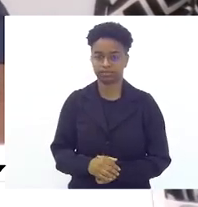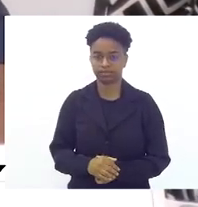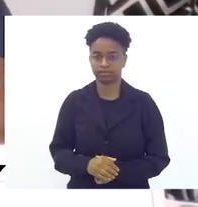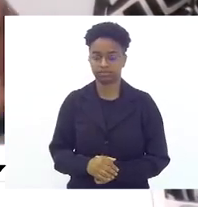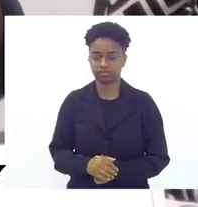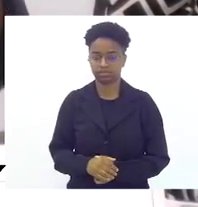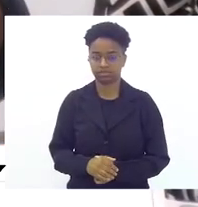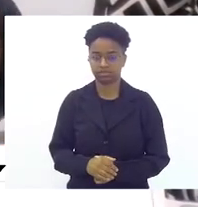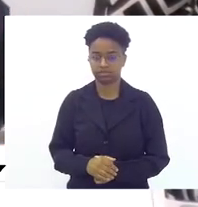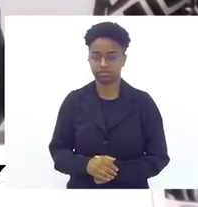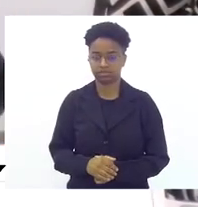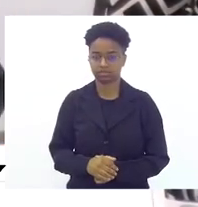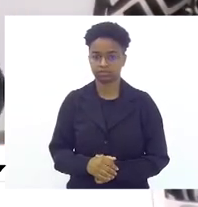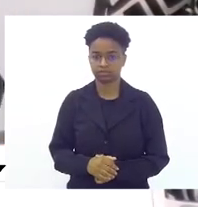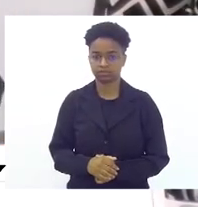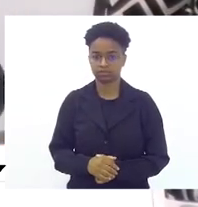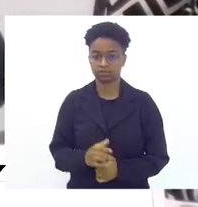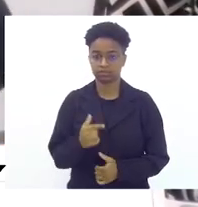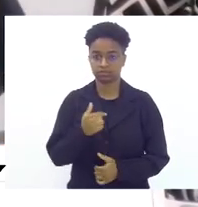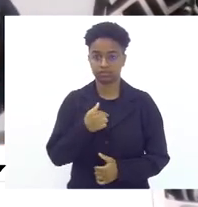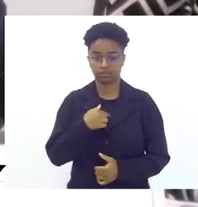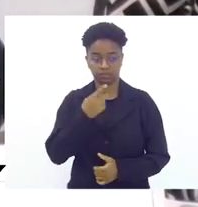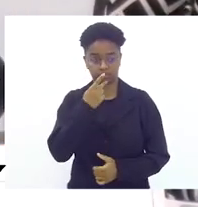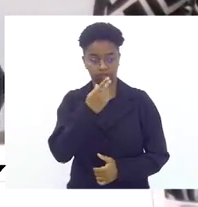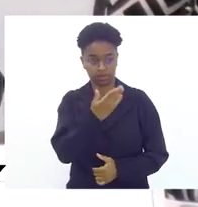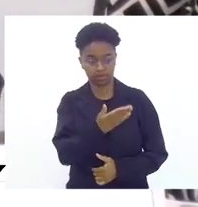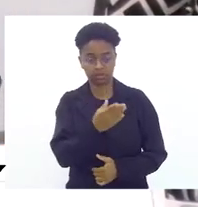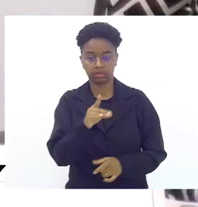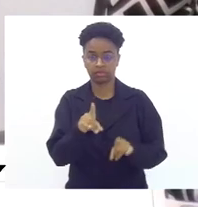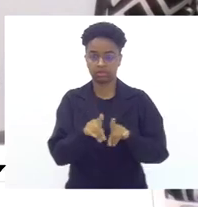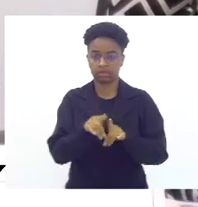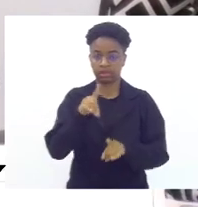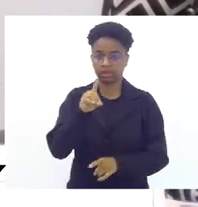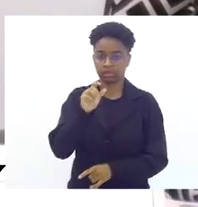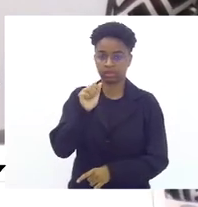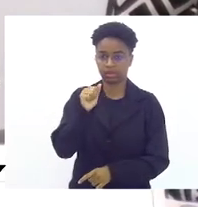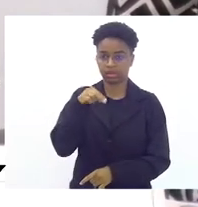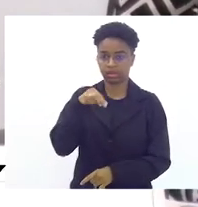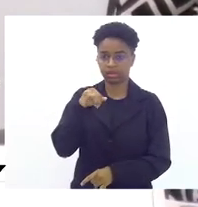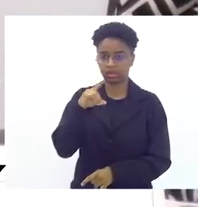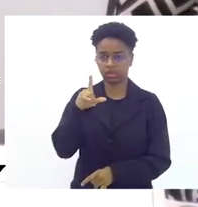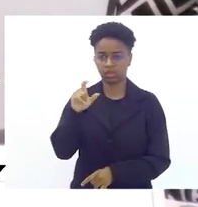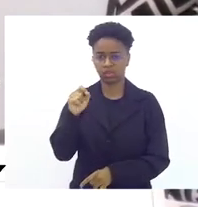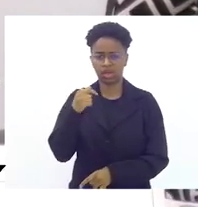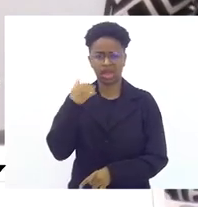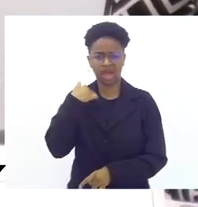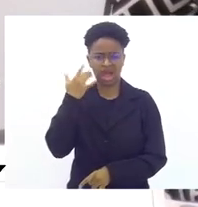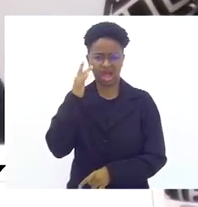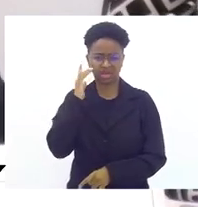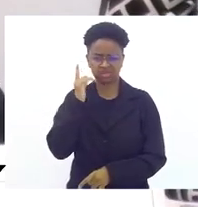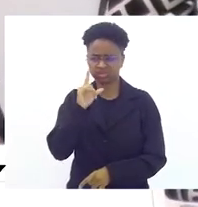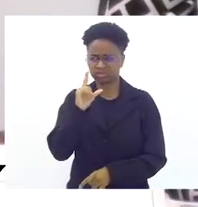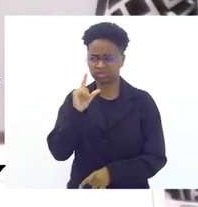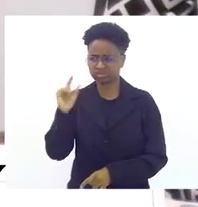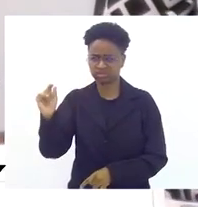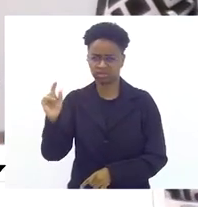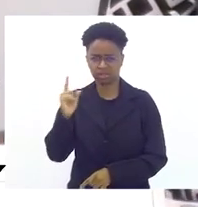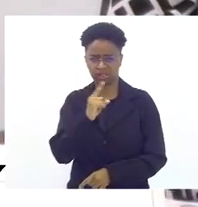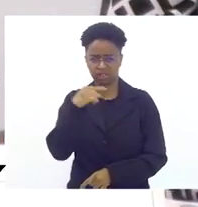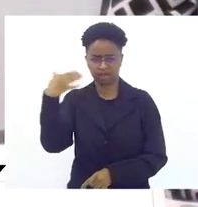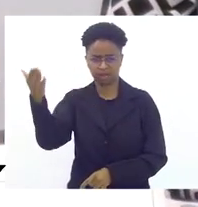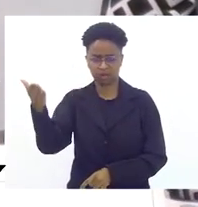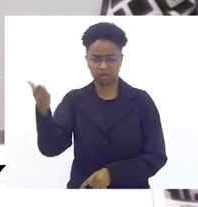eu me dirijo também ao Danilo deve ter saído tá dando entrevista né